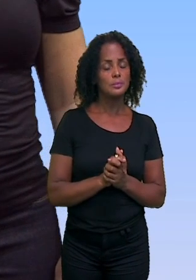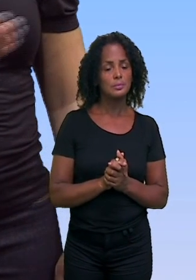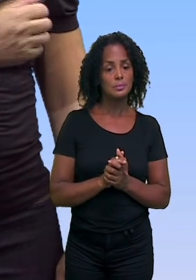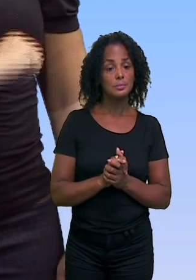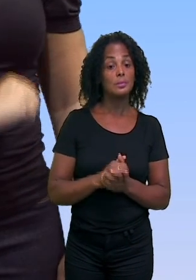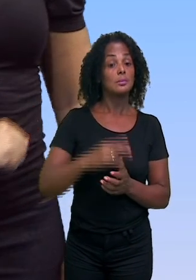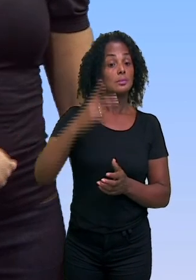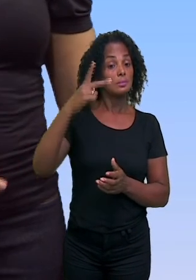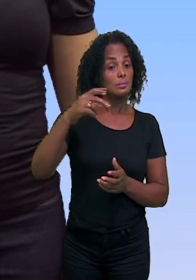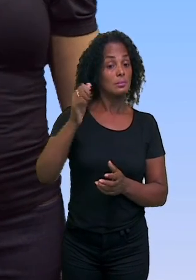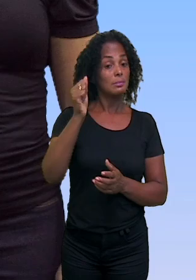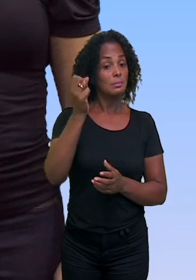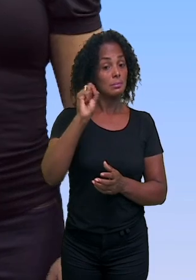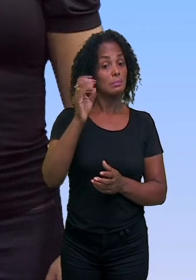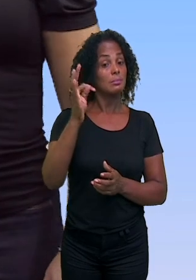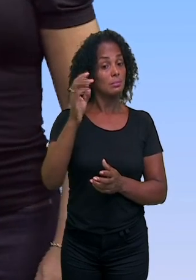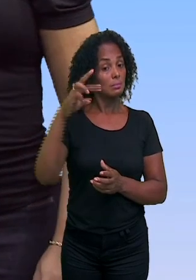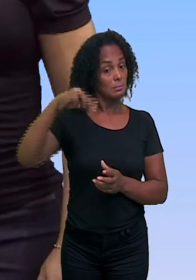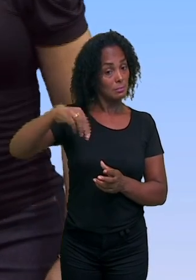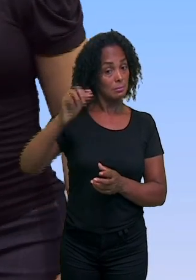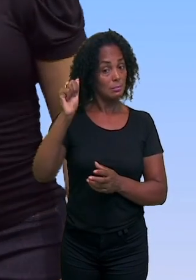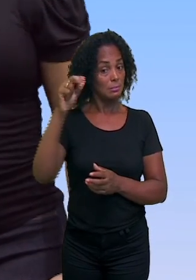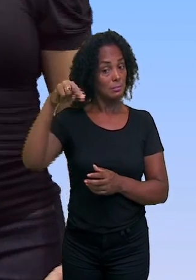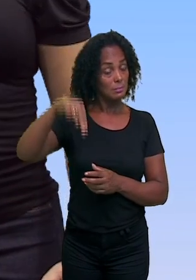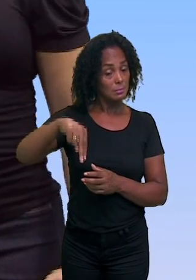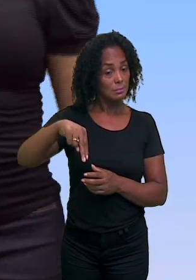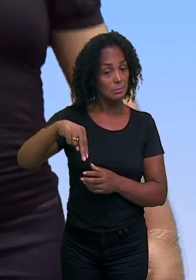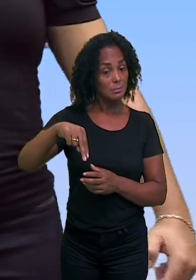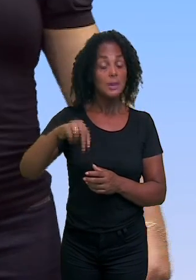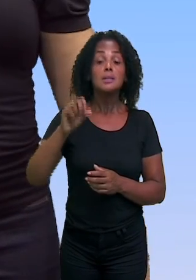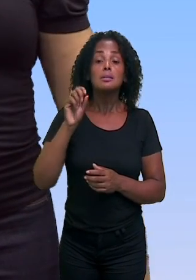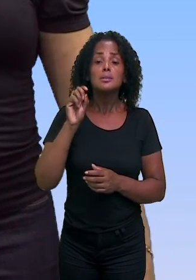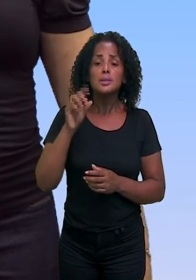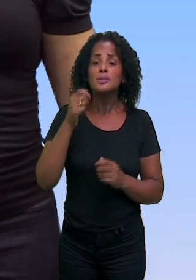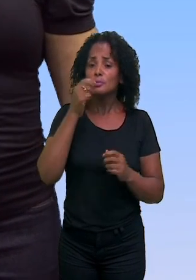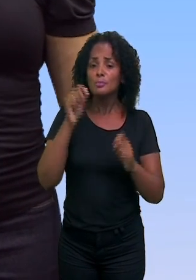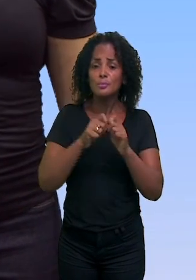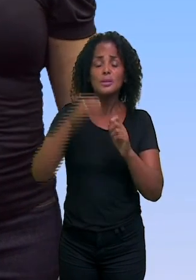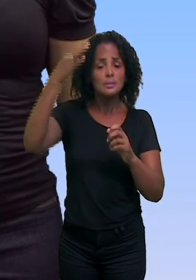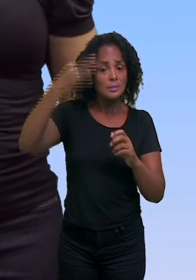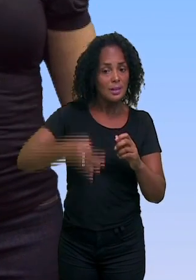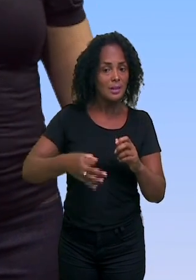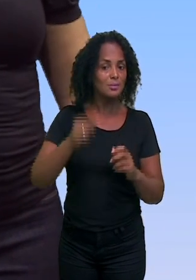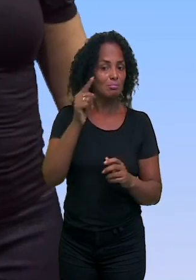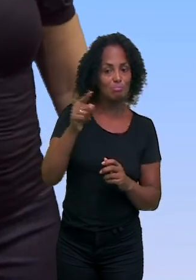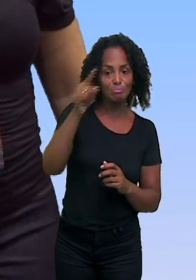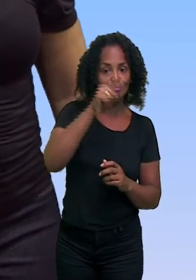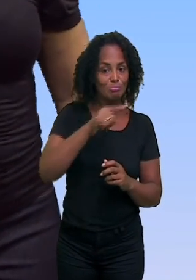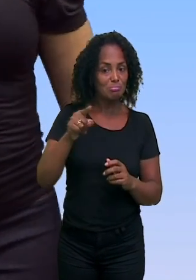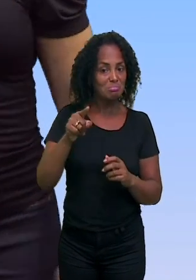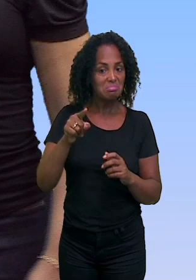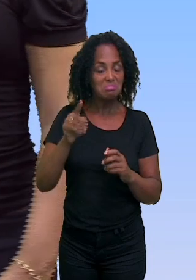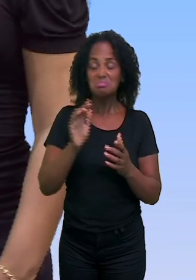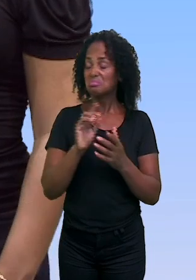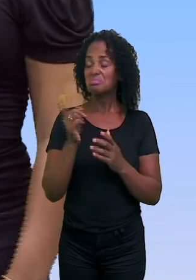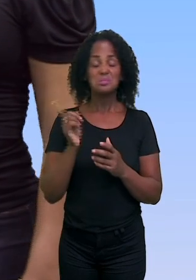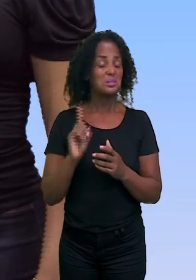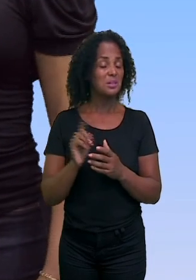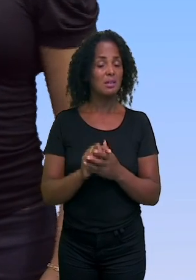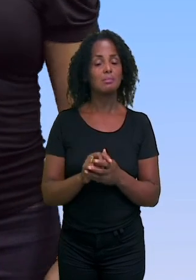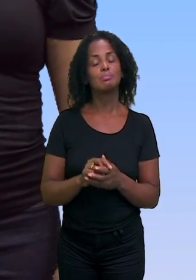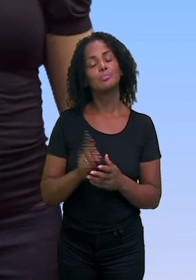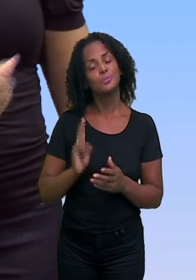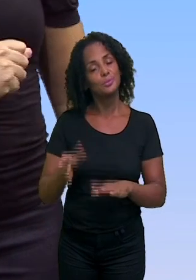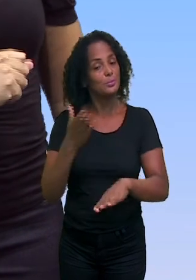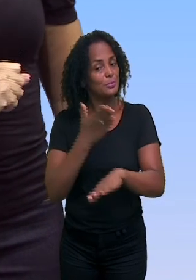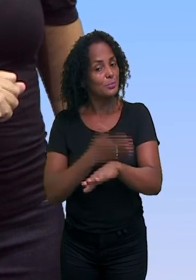cima olha lá se você acertou coloca no certo bem grandão e um caderno senão não desanime continue estudando